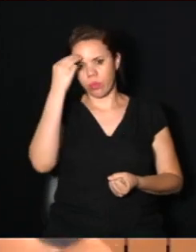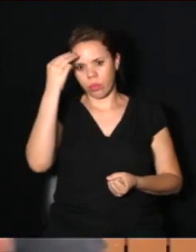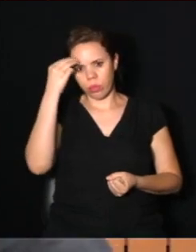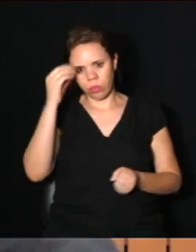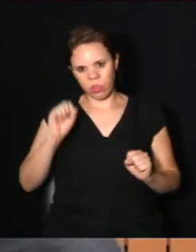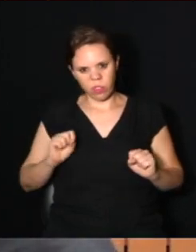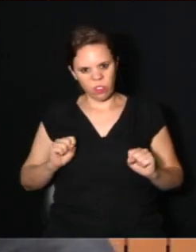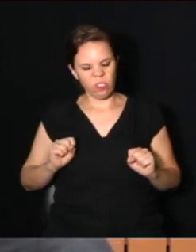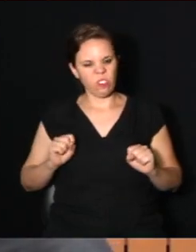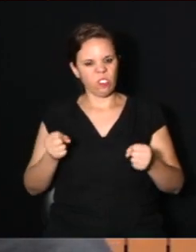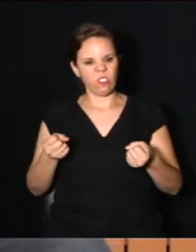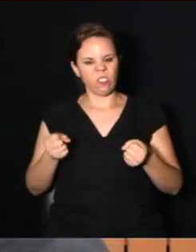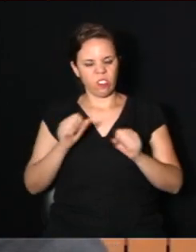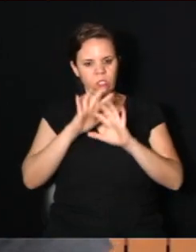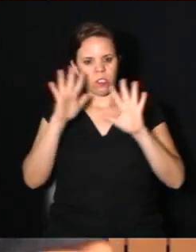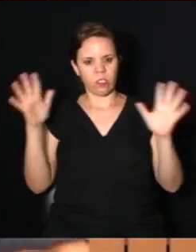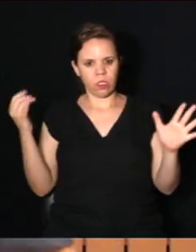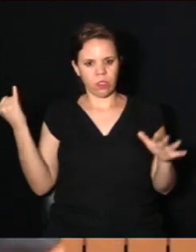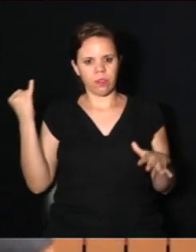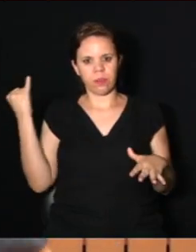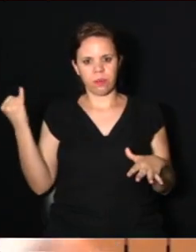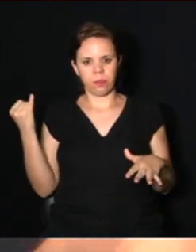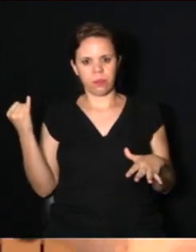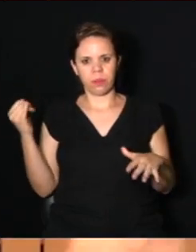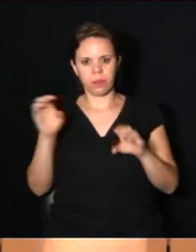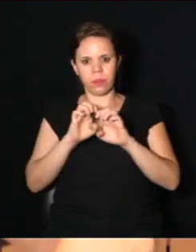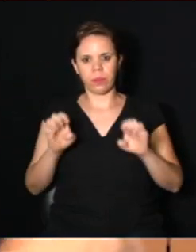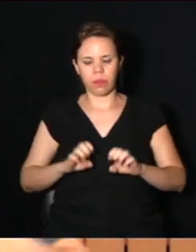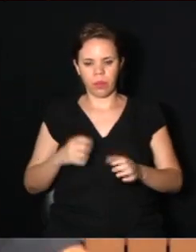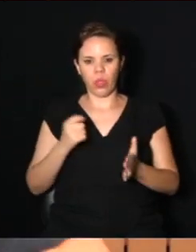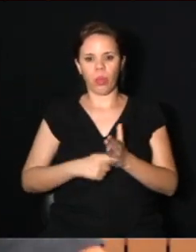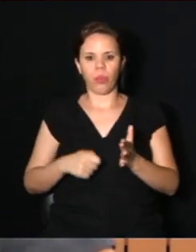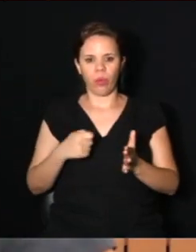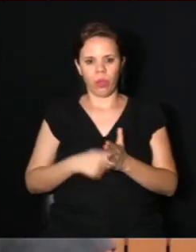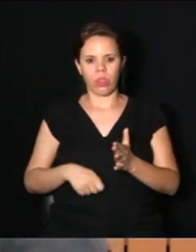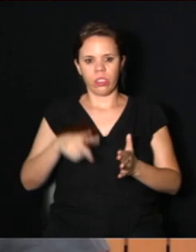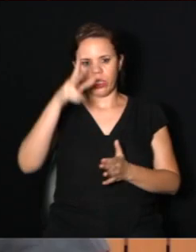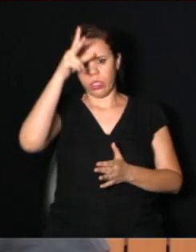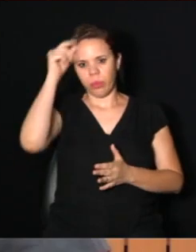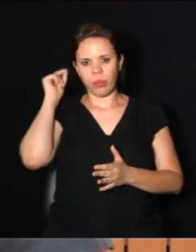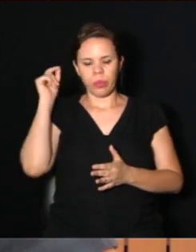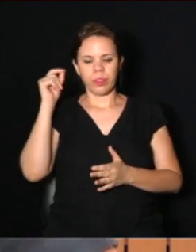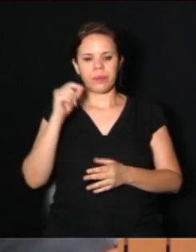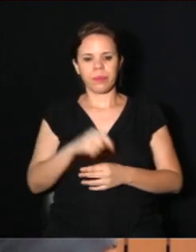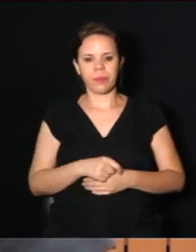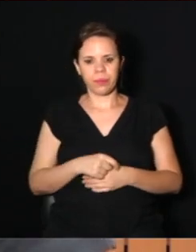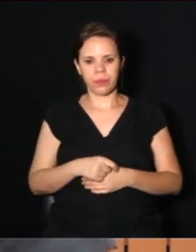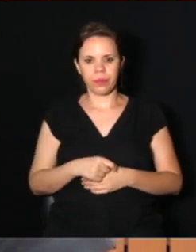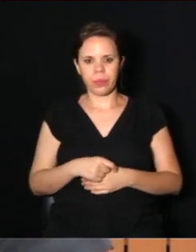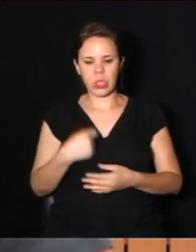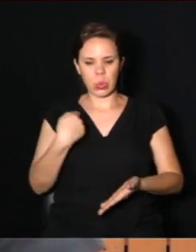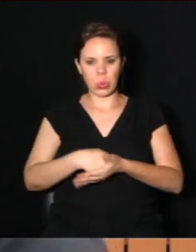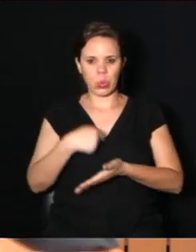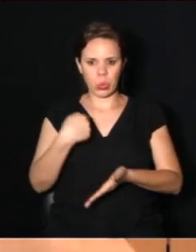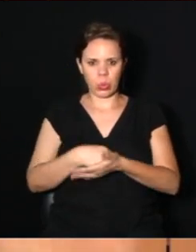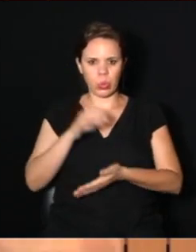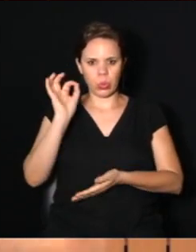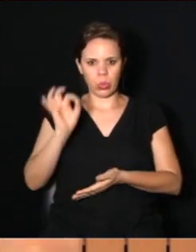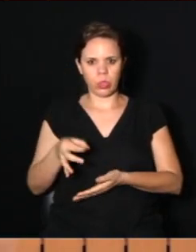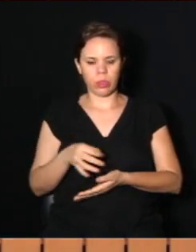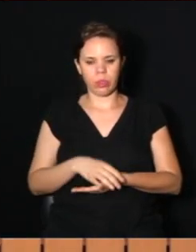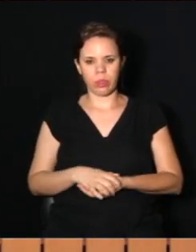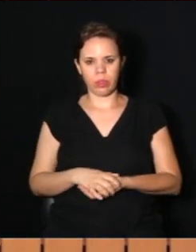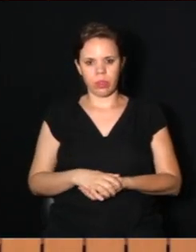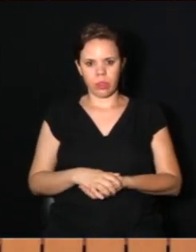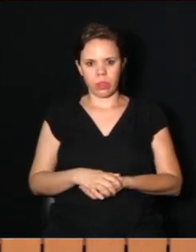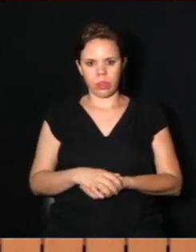vigor, com a clareza da importância da estruturação dessas políticas públicas que a situação nos obriga. Certo? Quero passar a palavra, então,